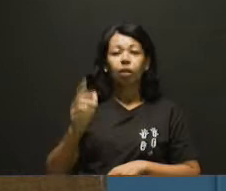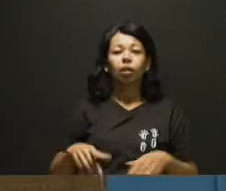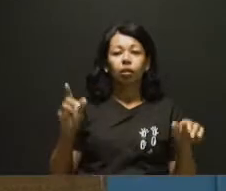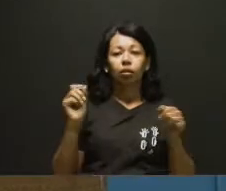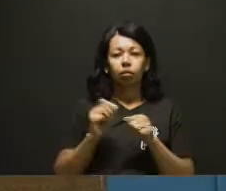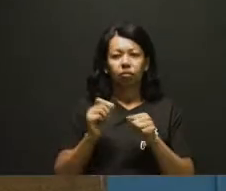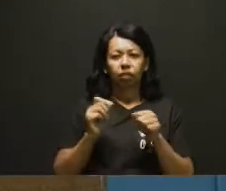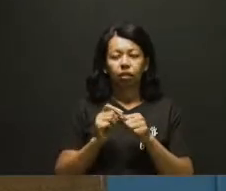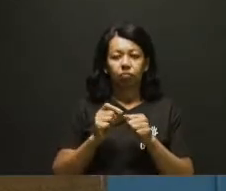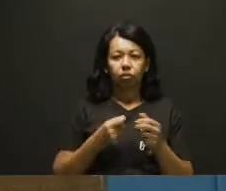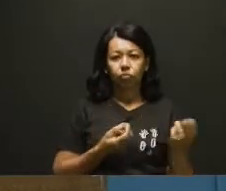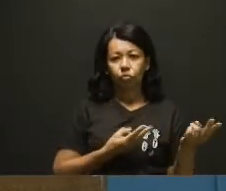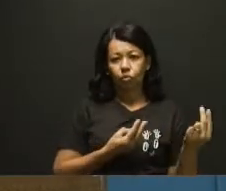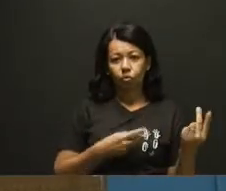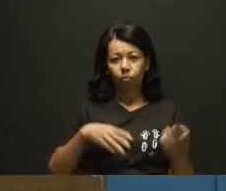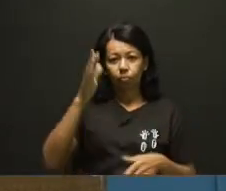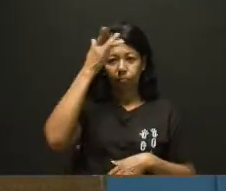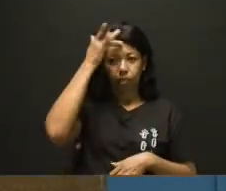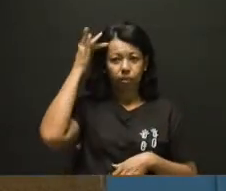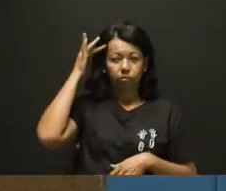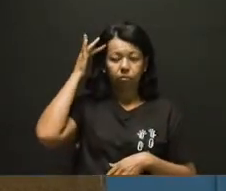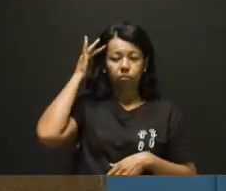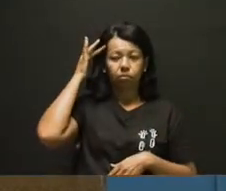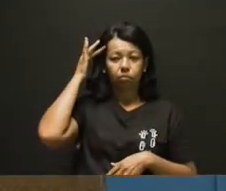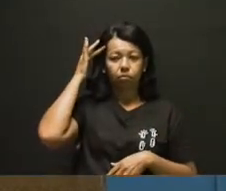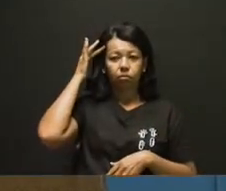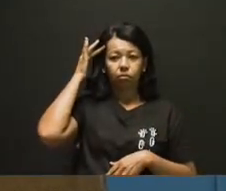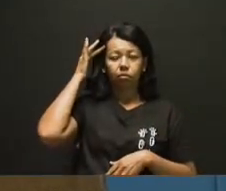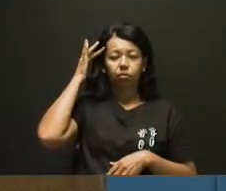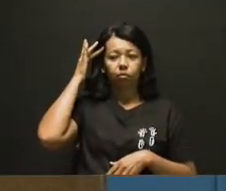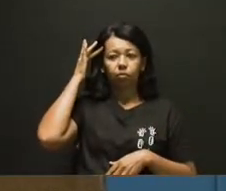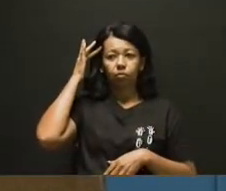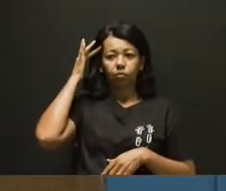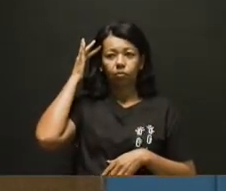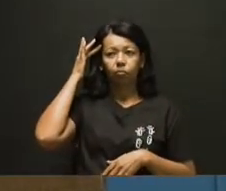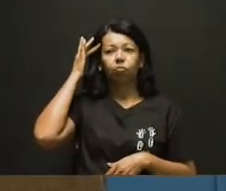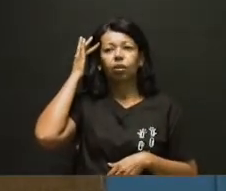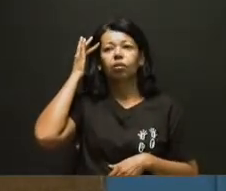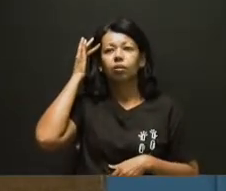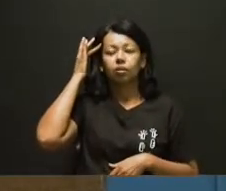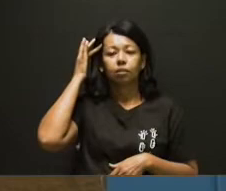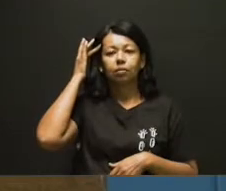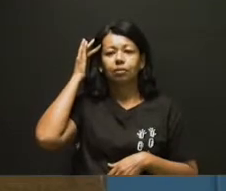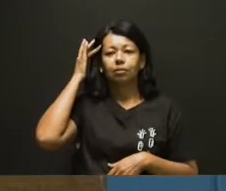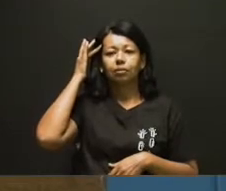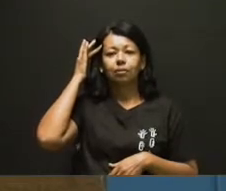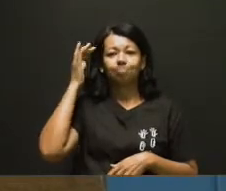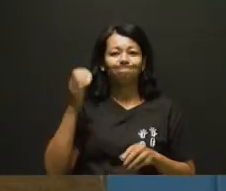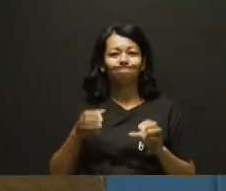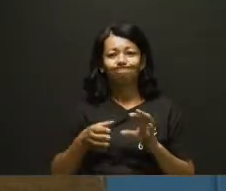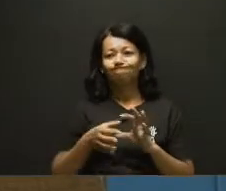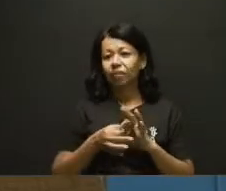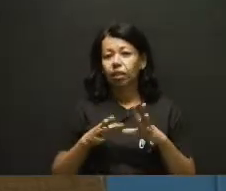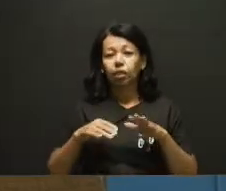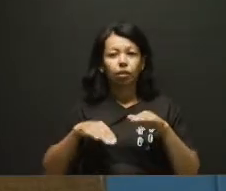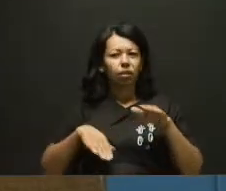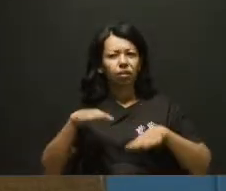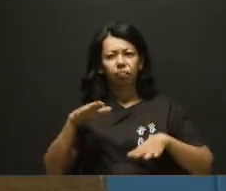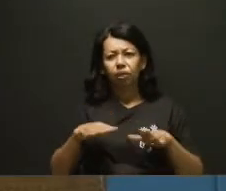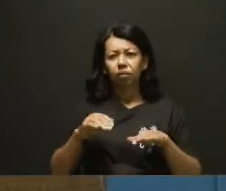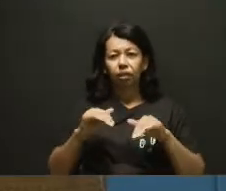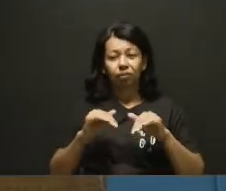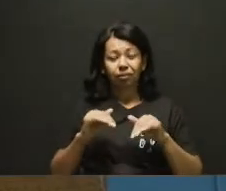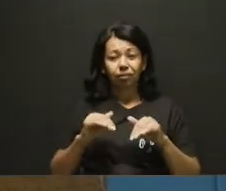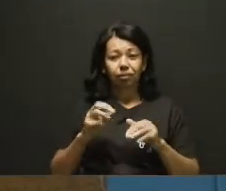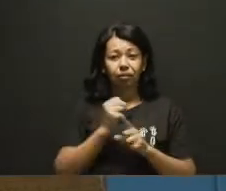não como pessoas é como eu vou dizer a palavra independentes a sociedade porque se hoje